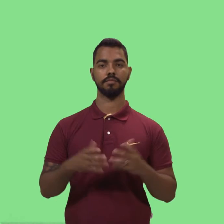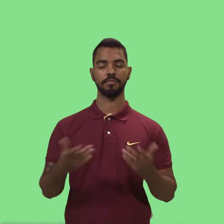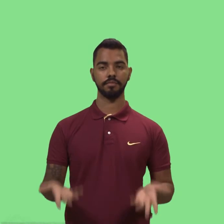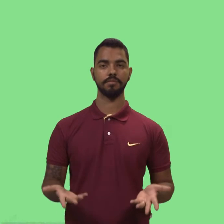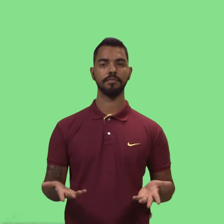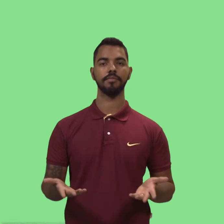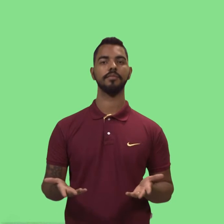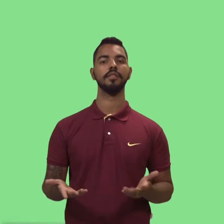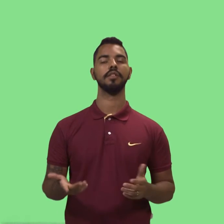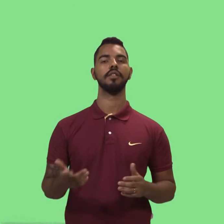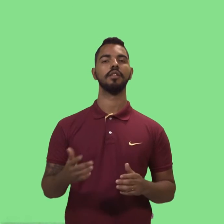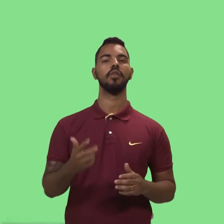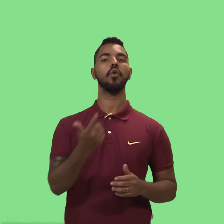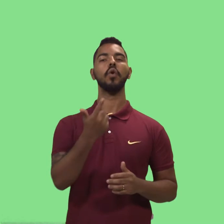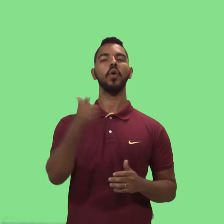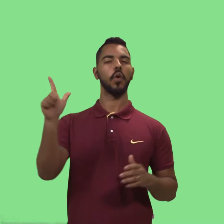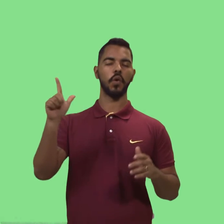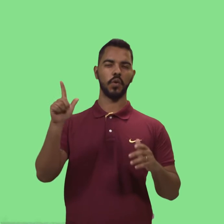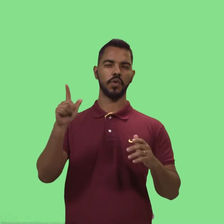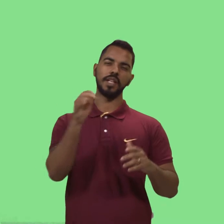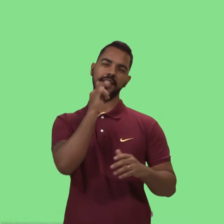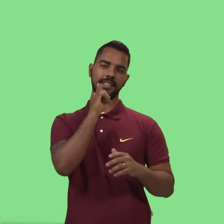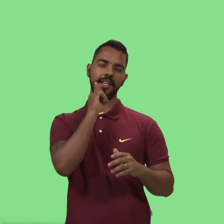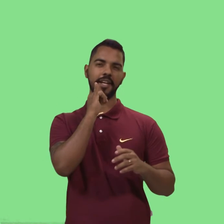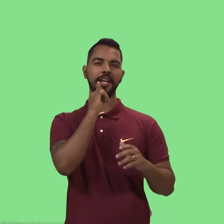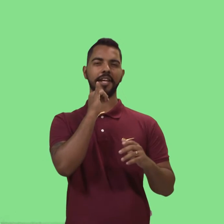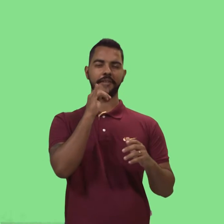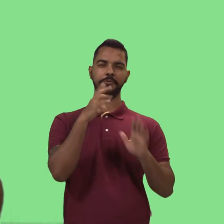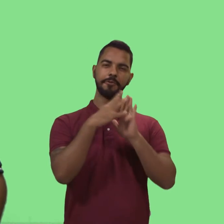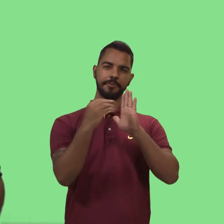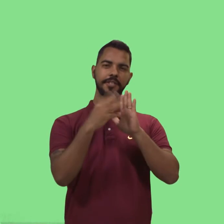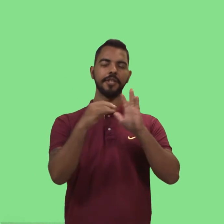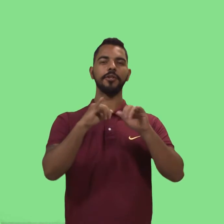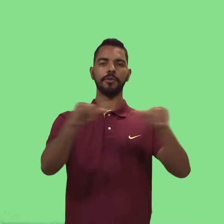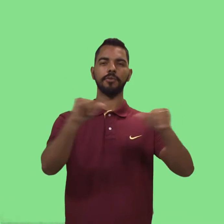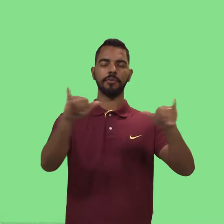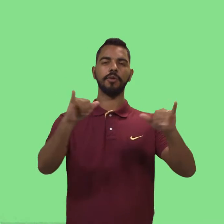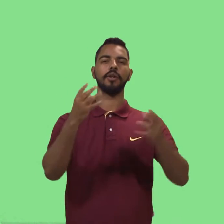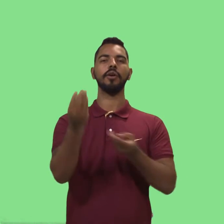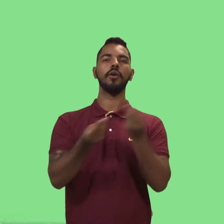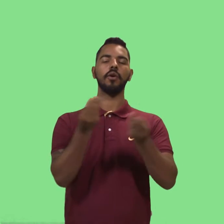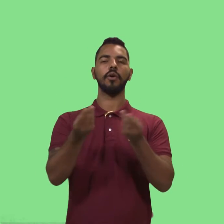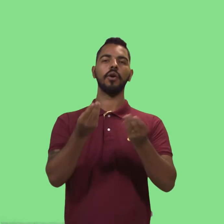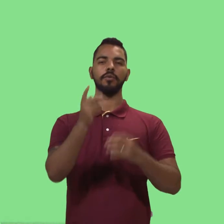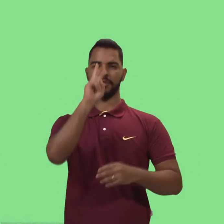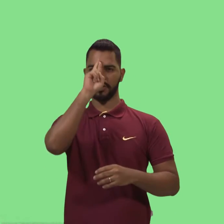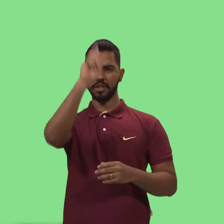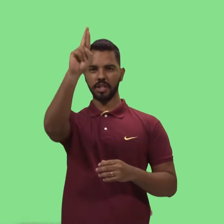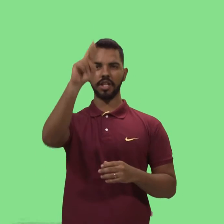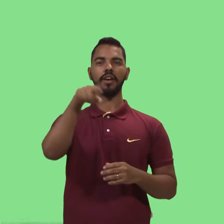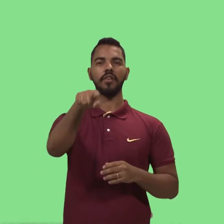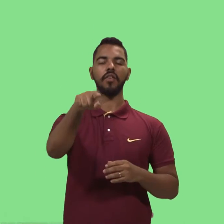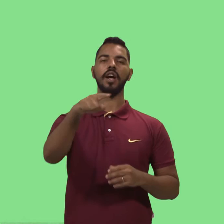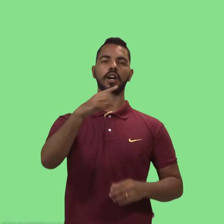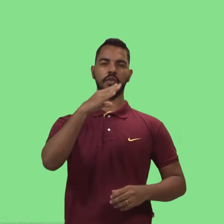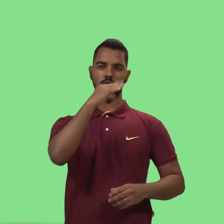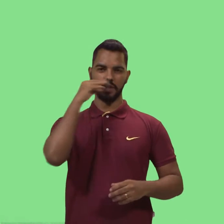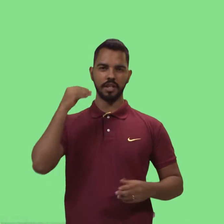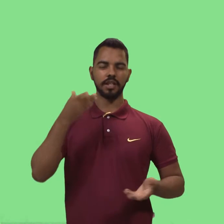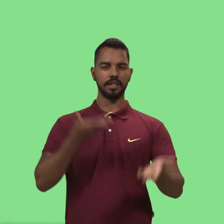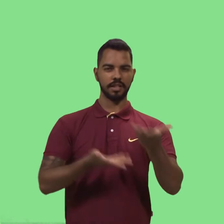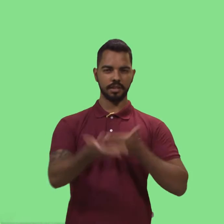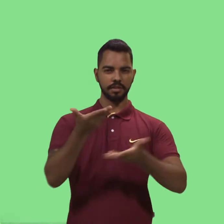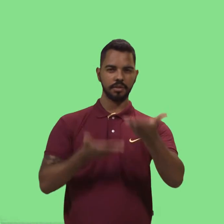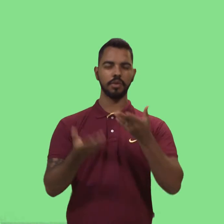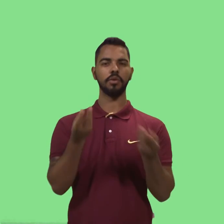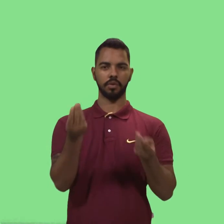Um modelo específico de comunicado utilizado para manter a comunicação entre empregado e empregador é o aviso